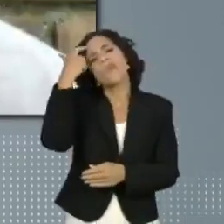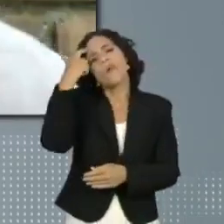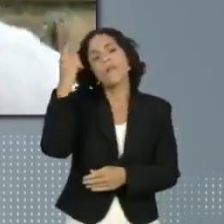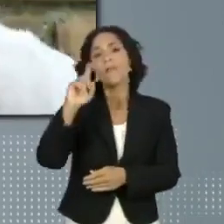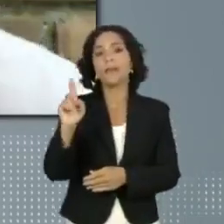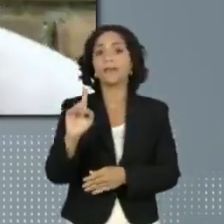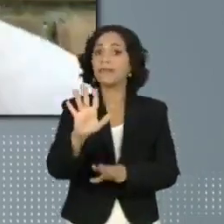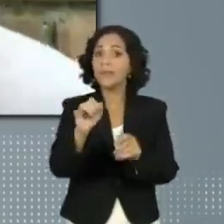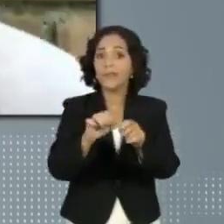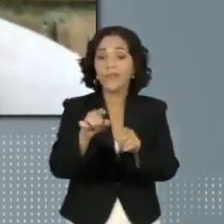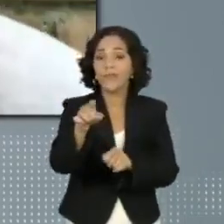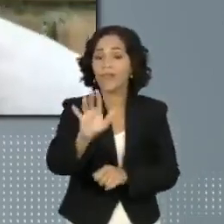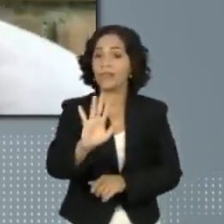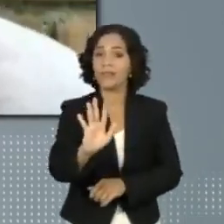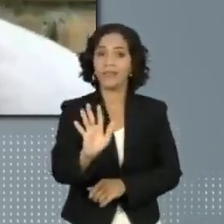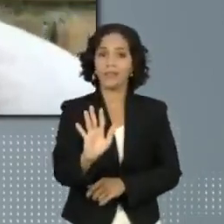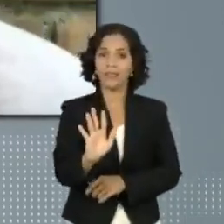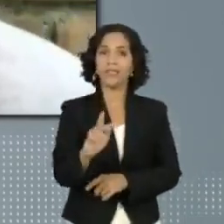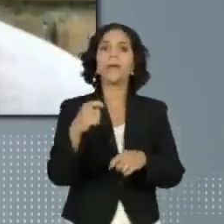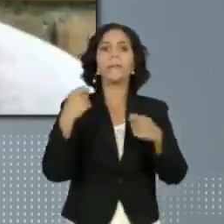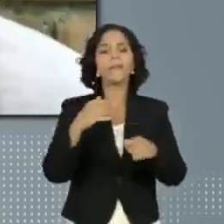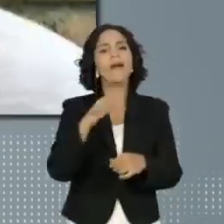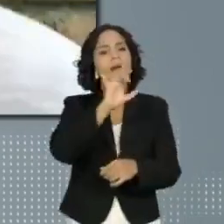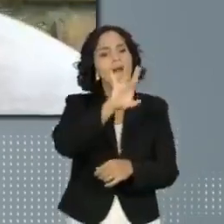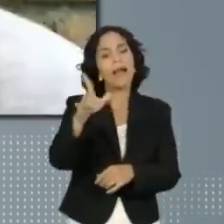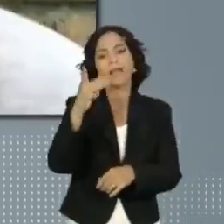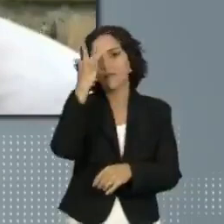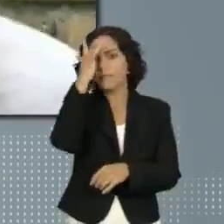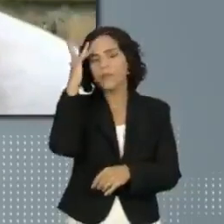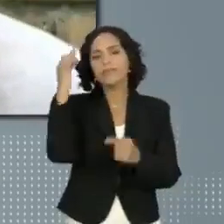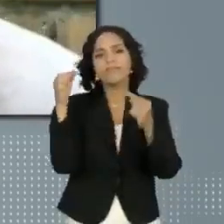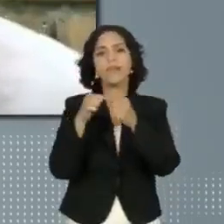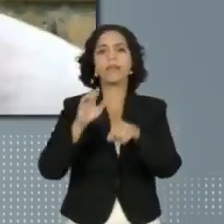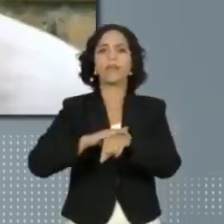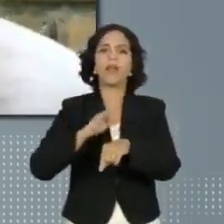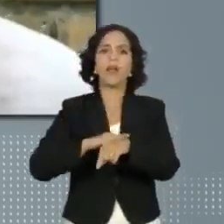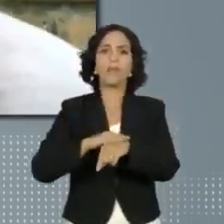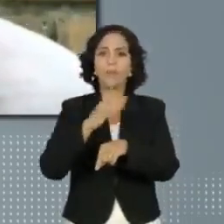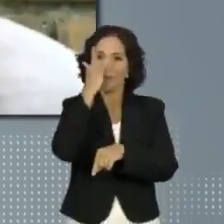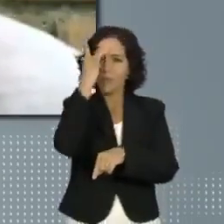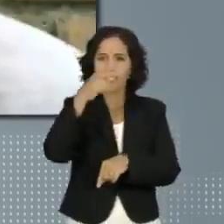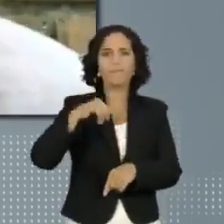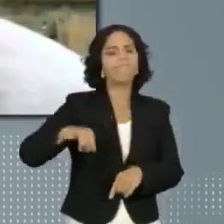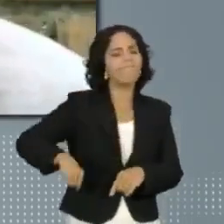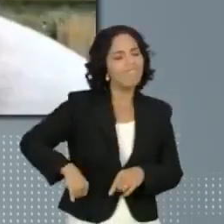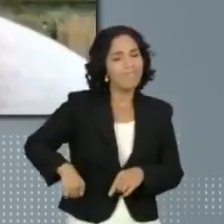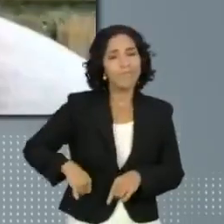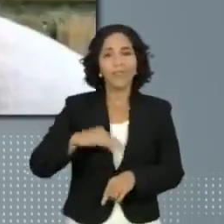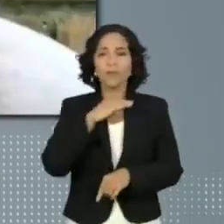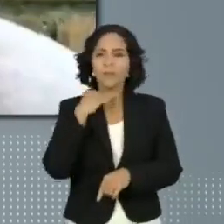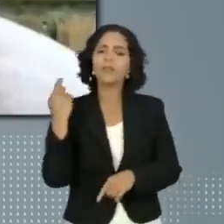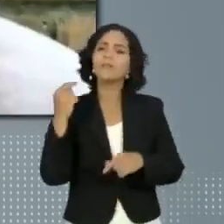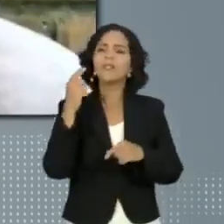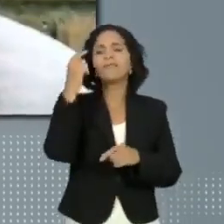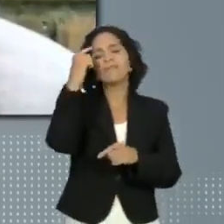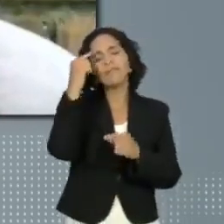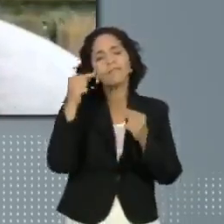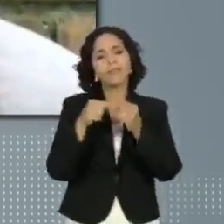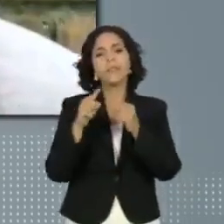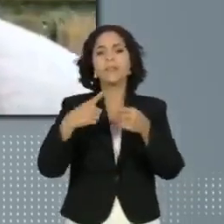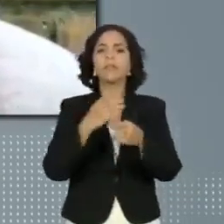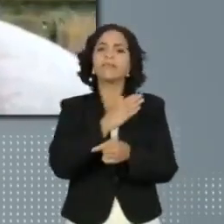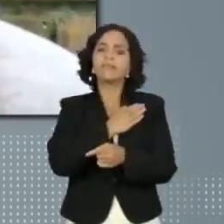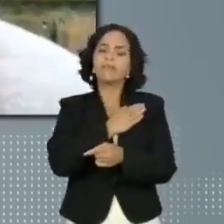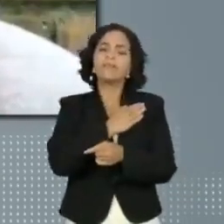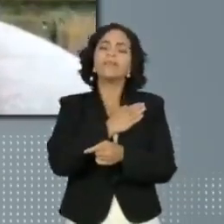Não faça isso, né? Tome o seu tempo, lembre daquela pessoa na justa medida, porque o luto